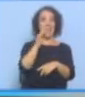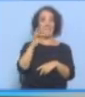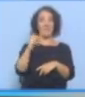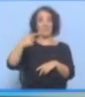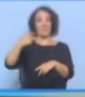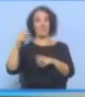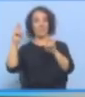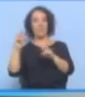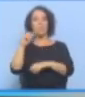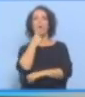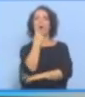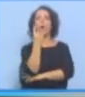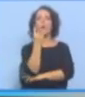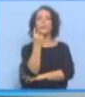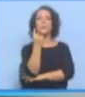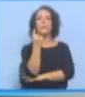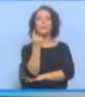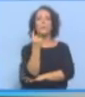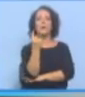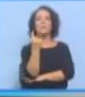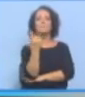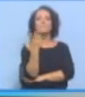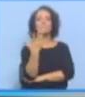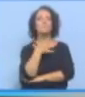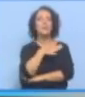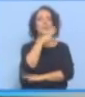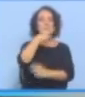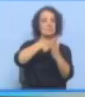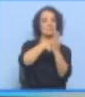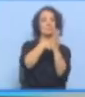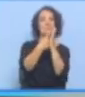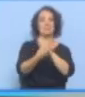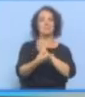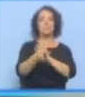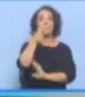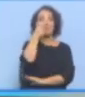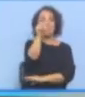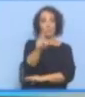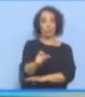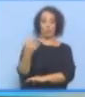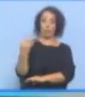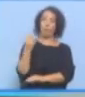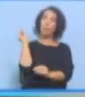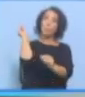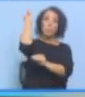e a vela acesa. Quer dizer, quem é batizado